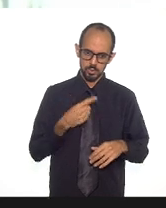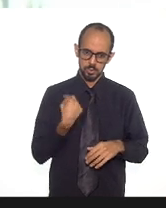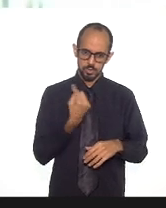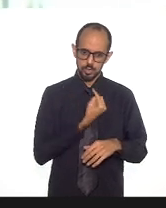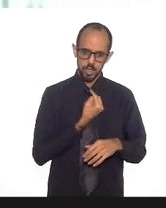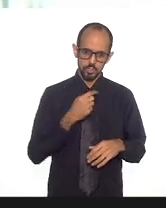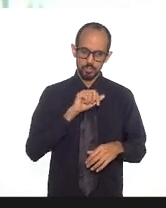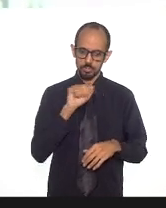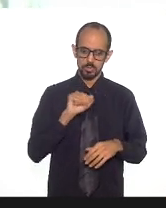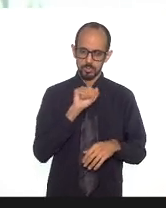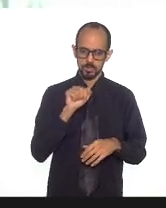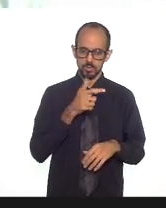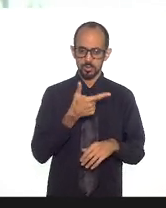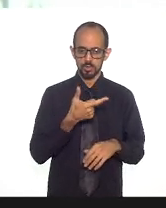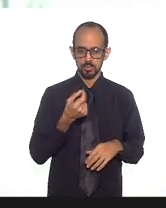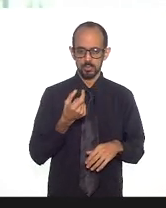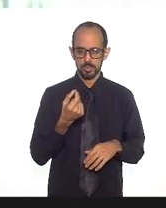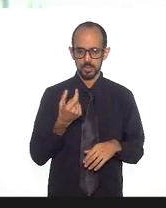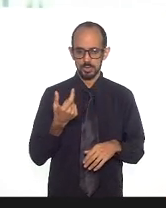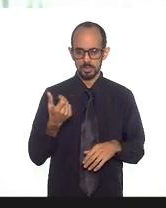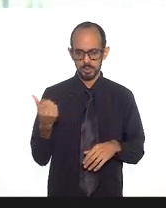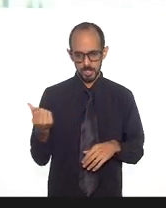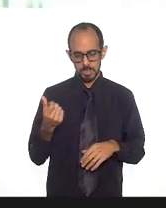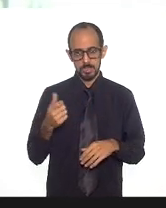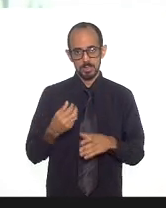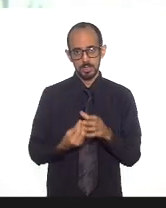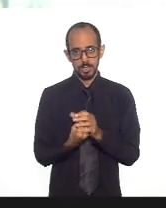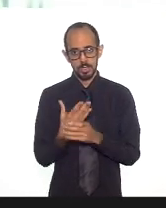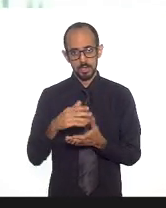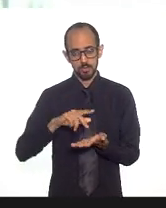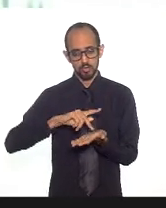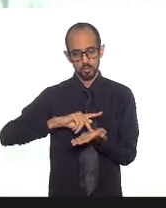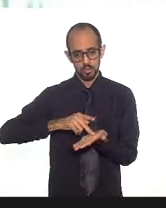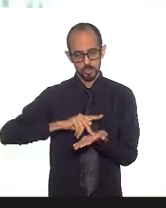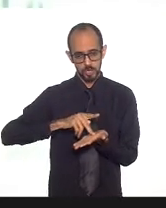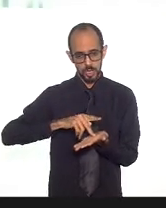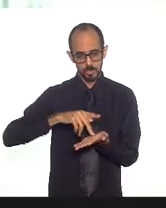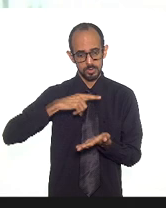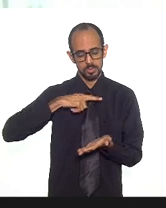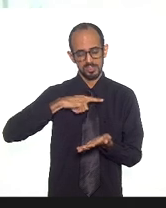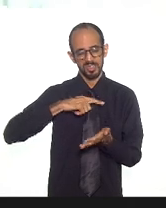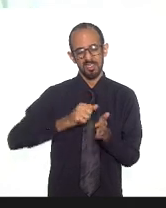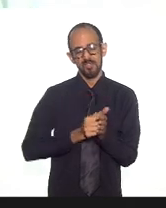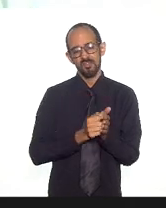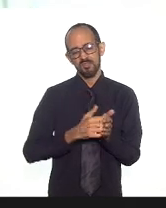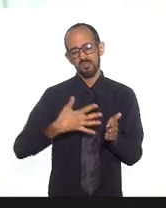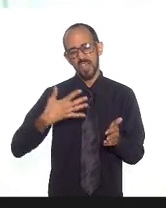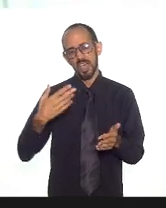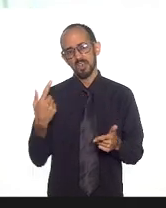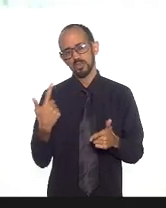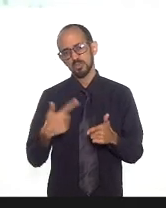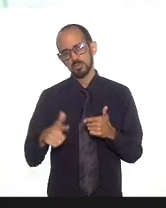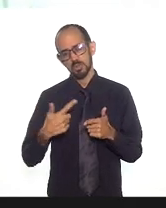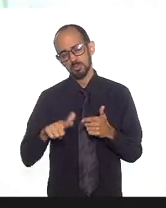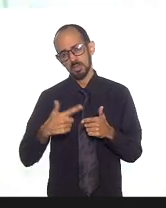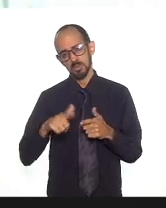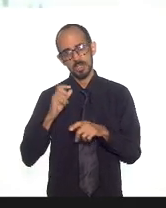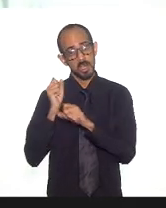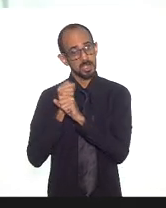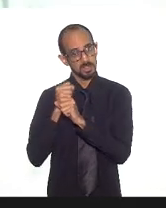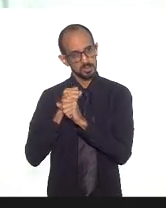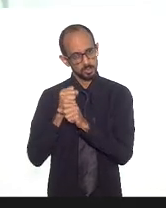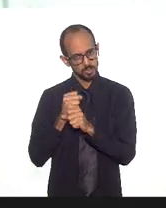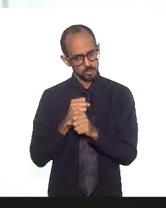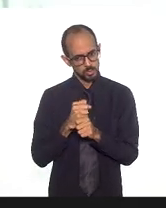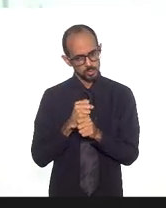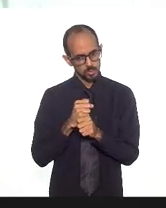desde 2006, em 2017 viramos um sindicato. A gente lida com N situações há muitos anos. Ambas as